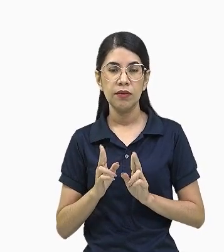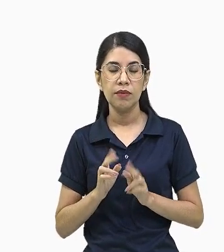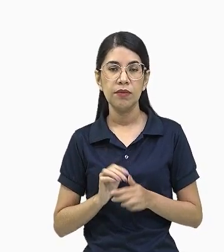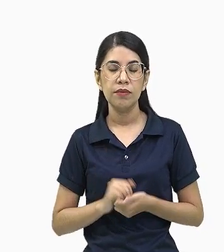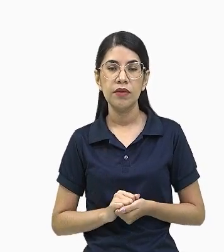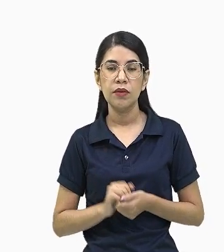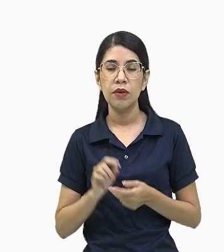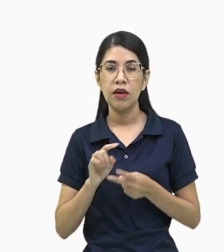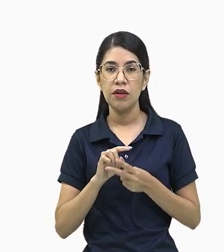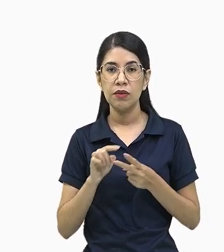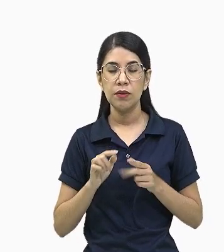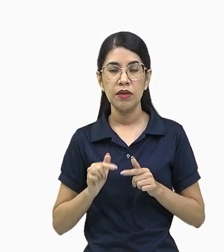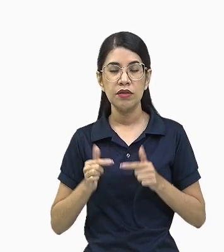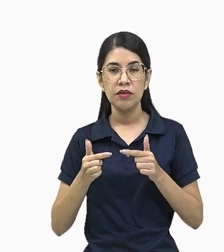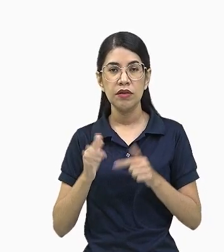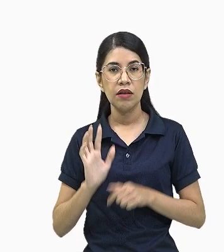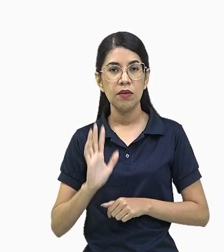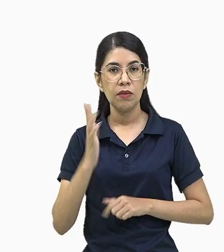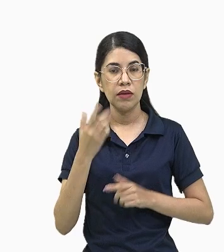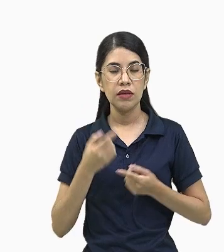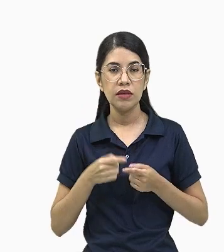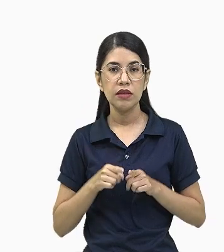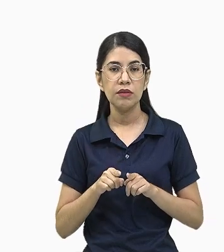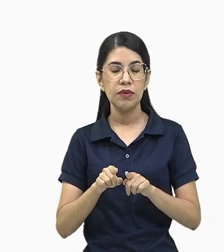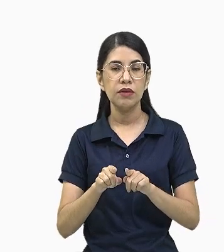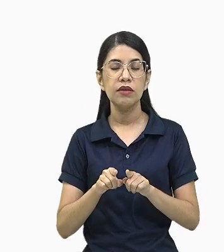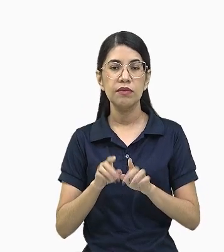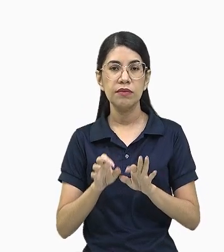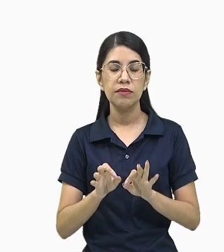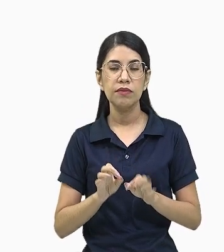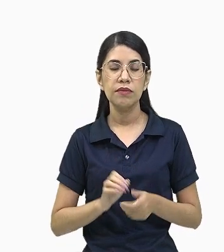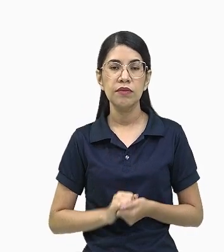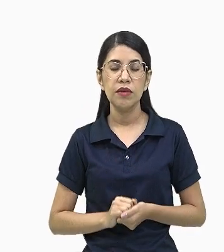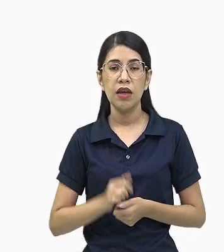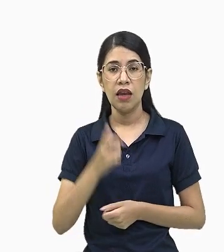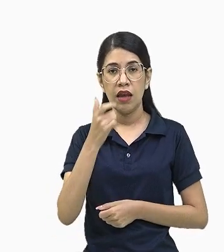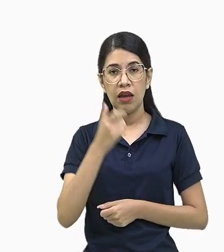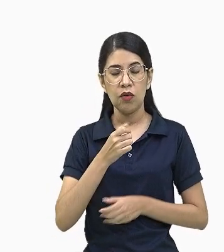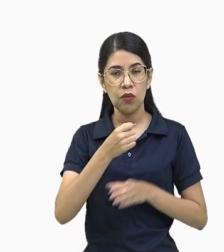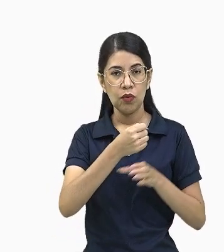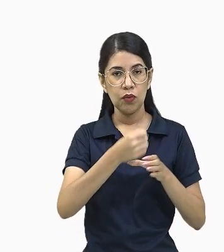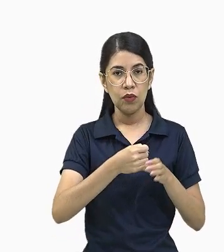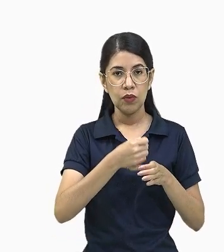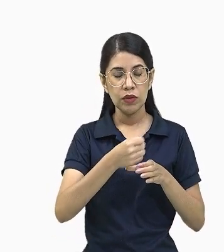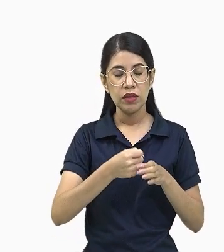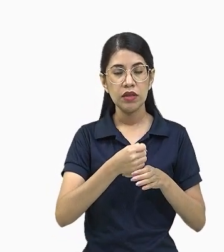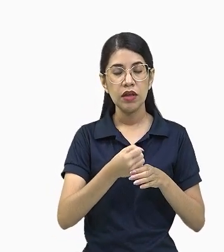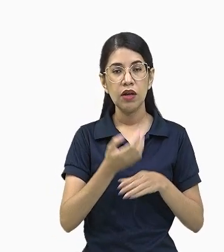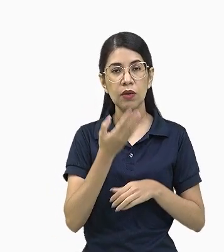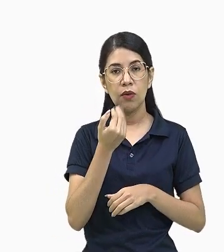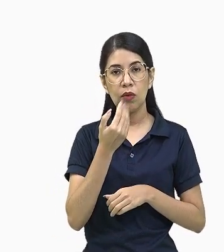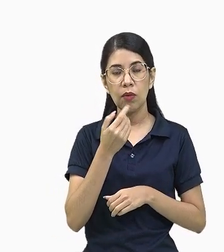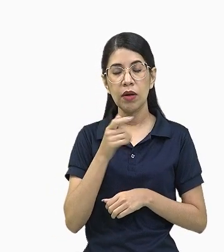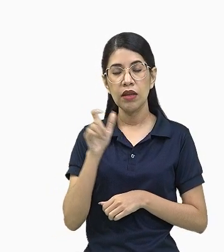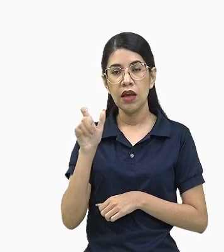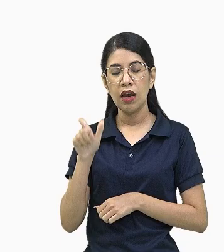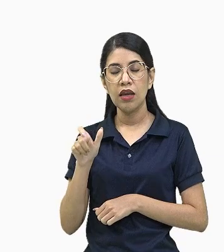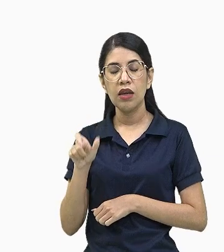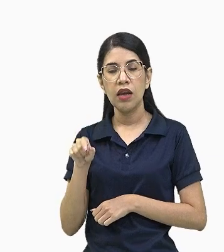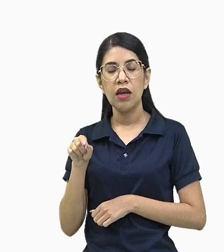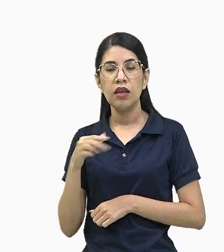duas ações acontecendo ao mesmo tempo. Eu estava cozinhando o jantar enquanto meu irmão